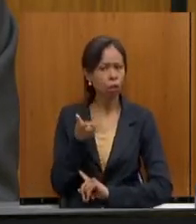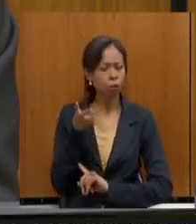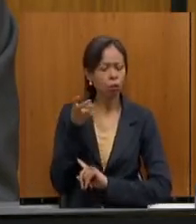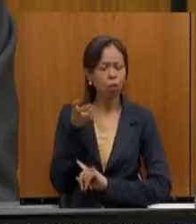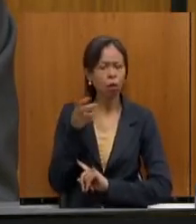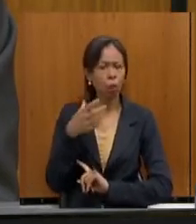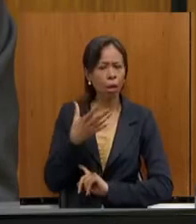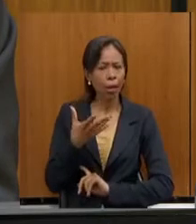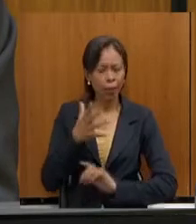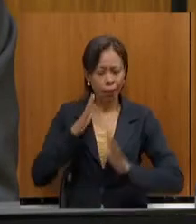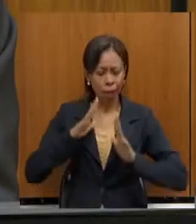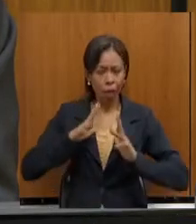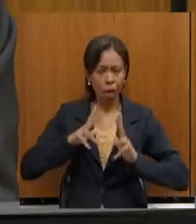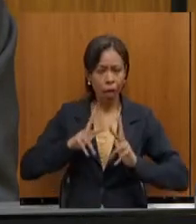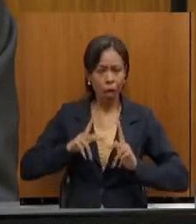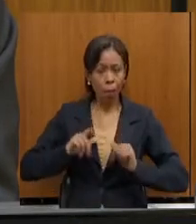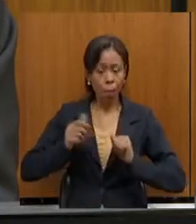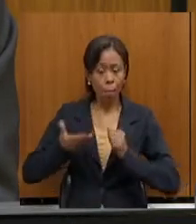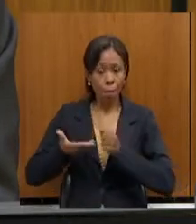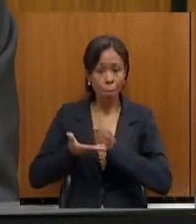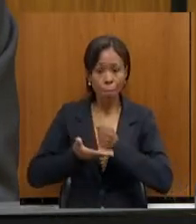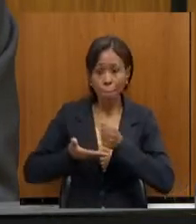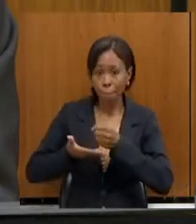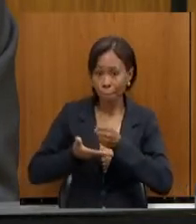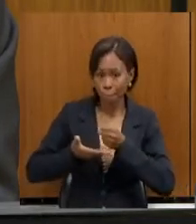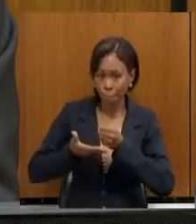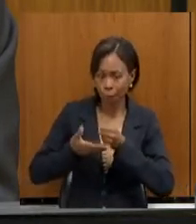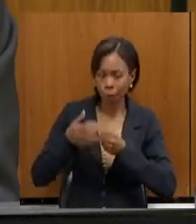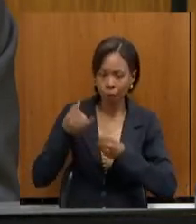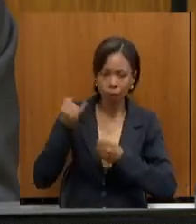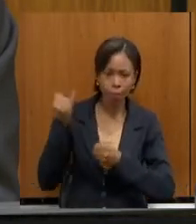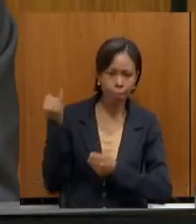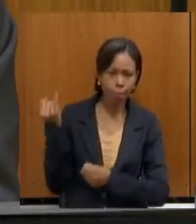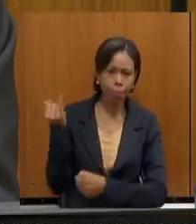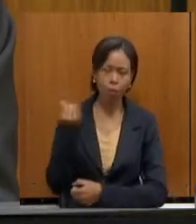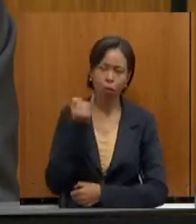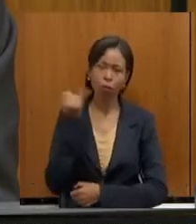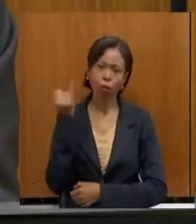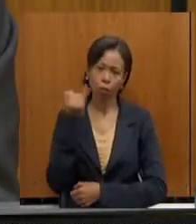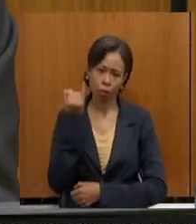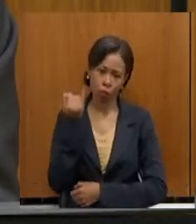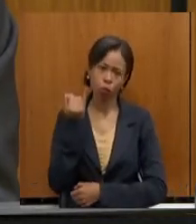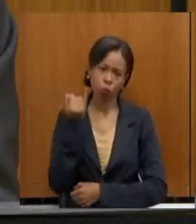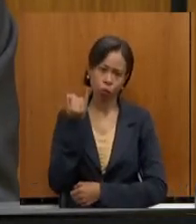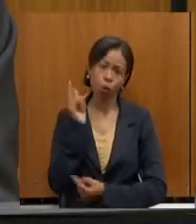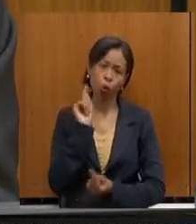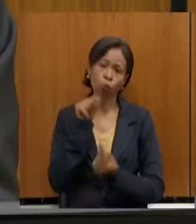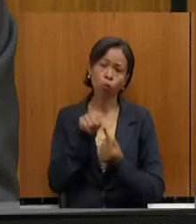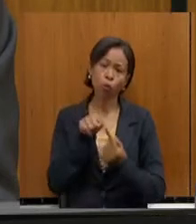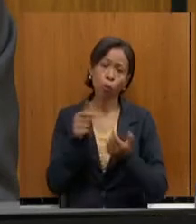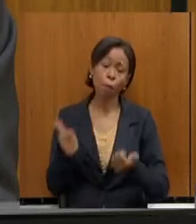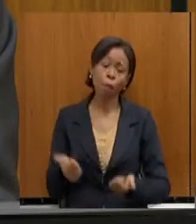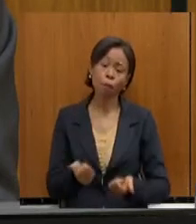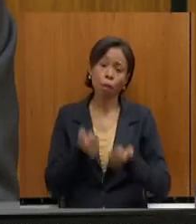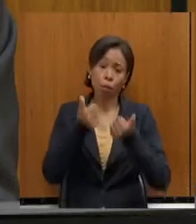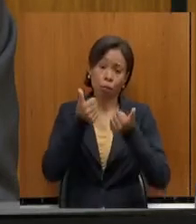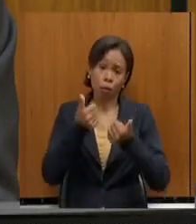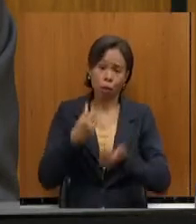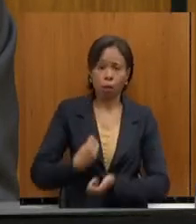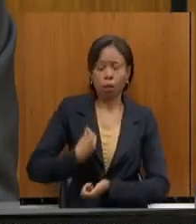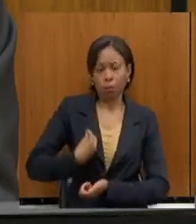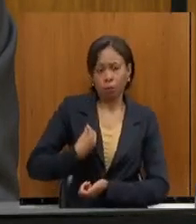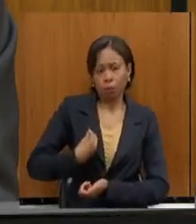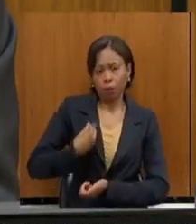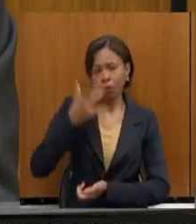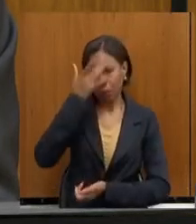de suma importância né para melhoria da qualidade de vida dos